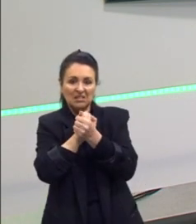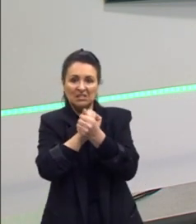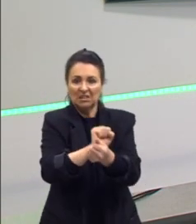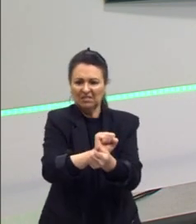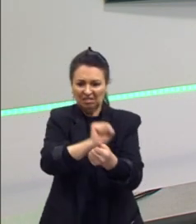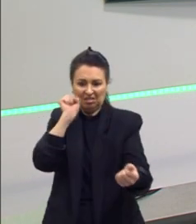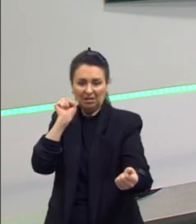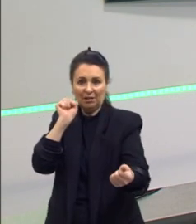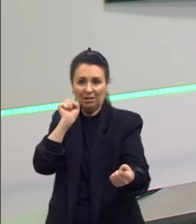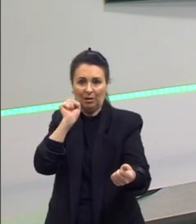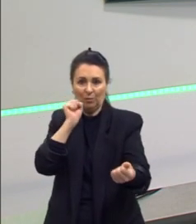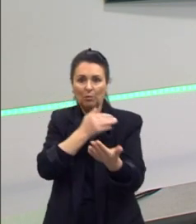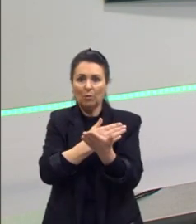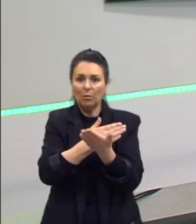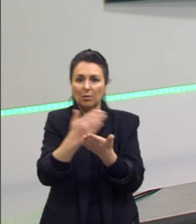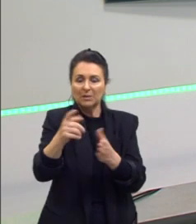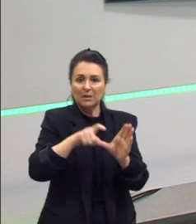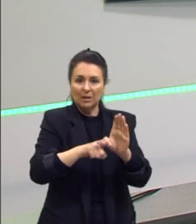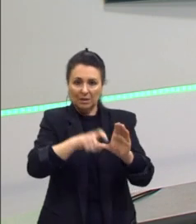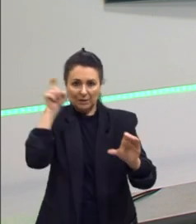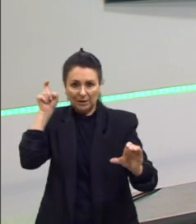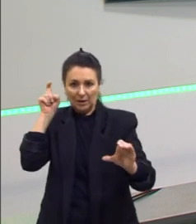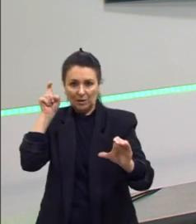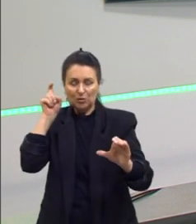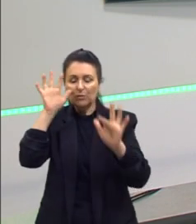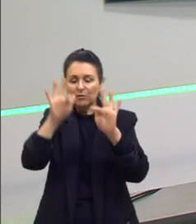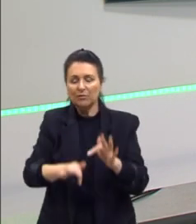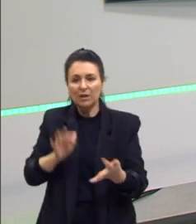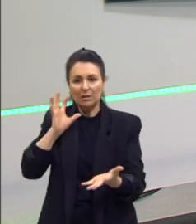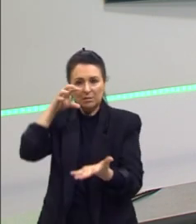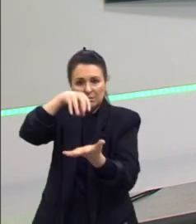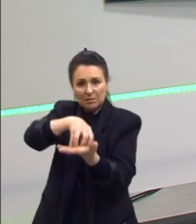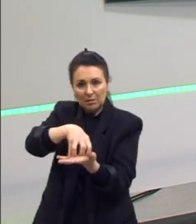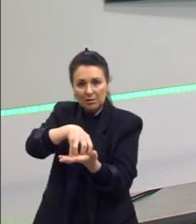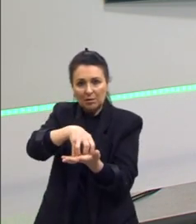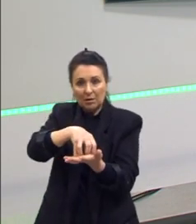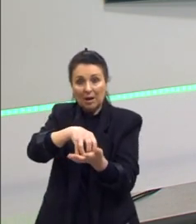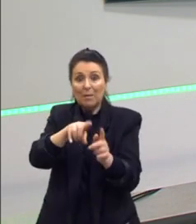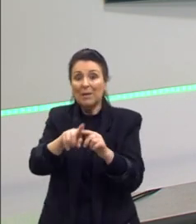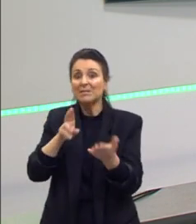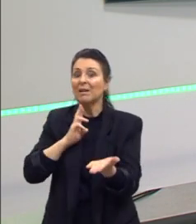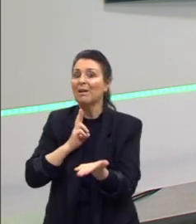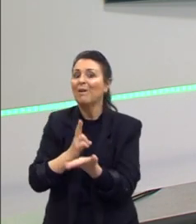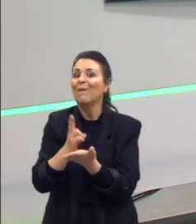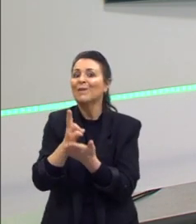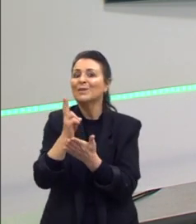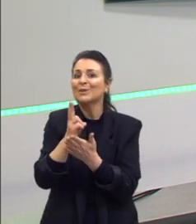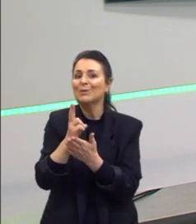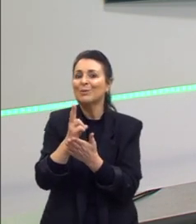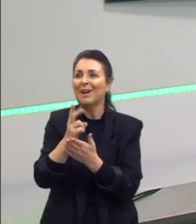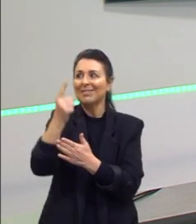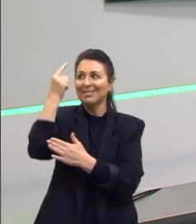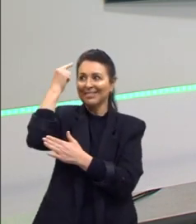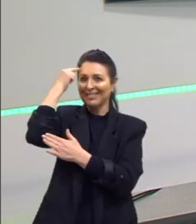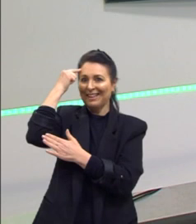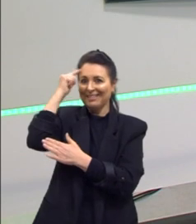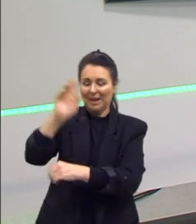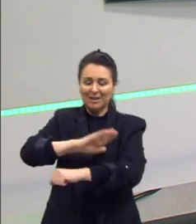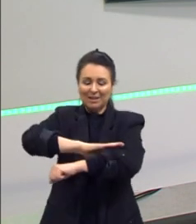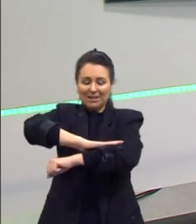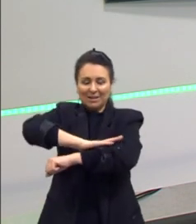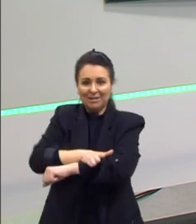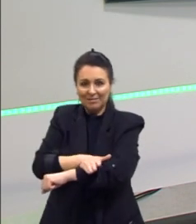se tornar independente acabar com a colonização a colonização ela continua no etnocentristas no racismo